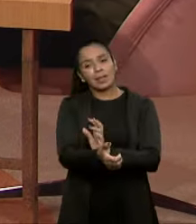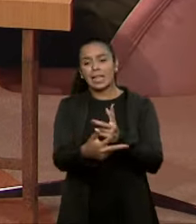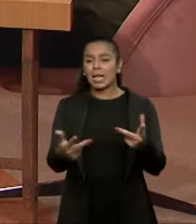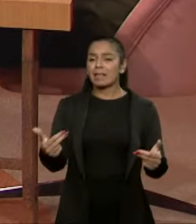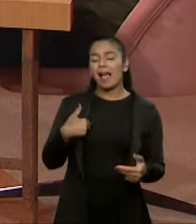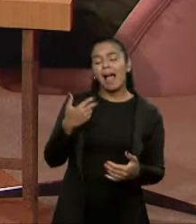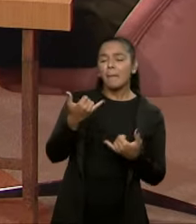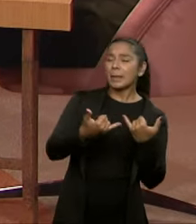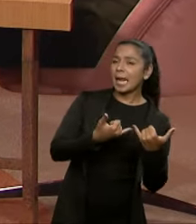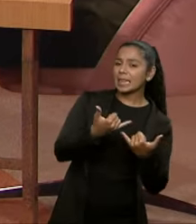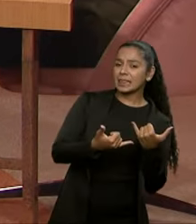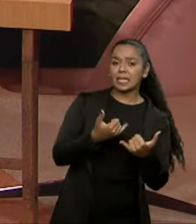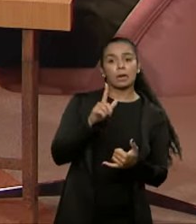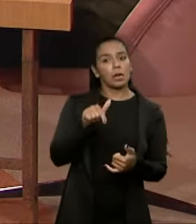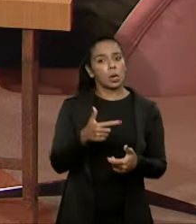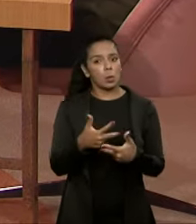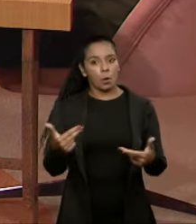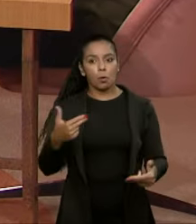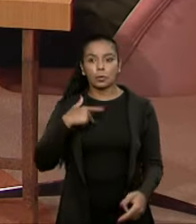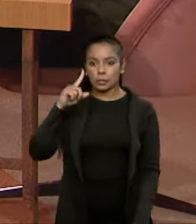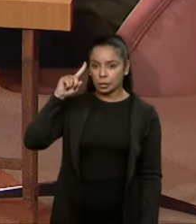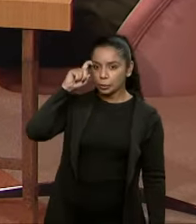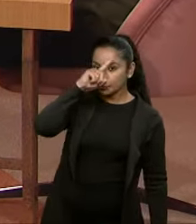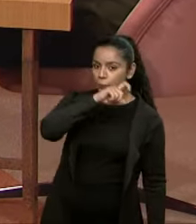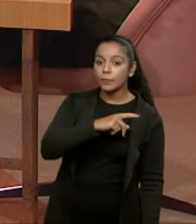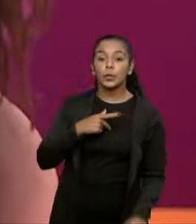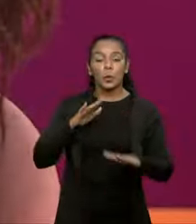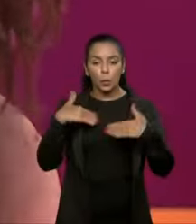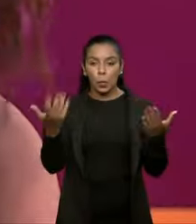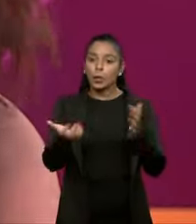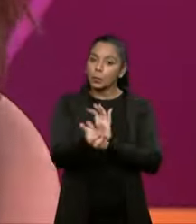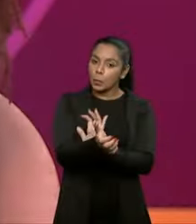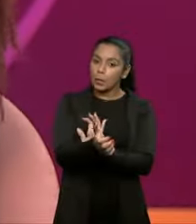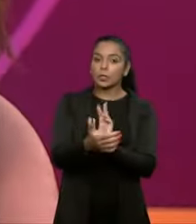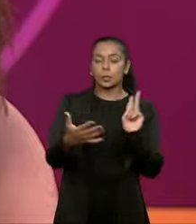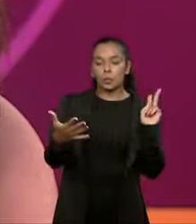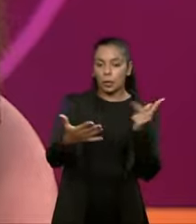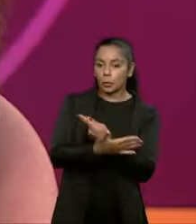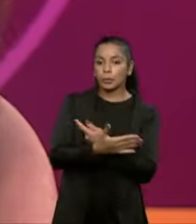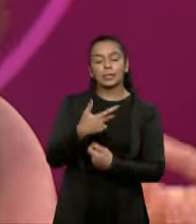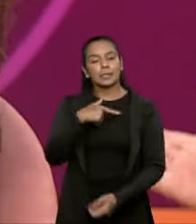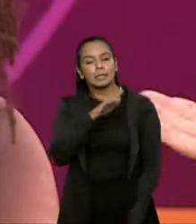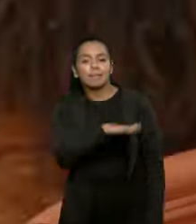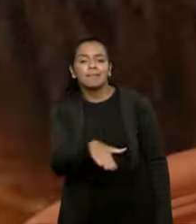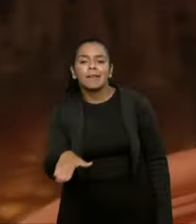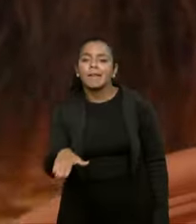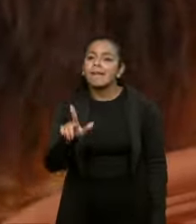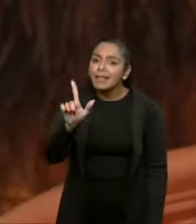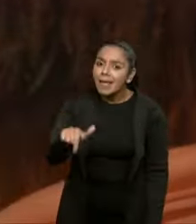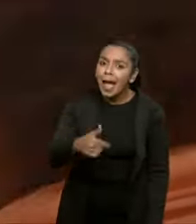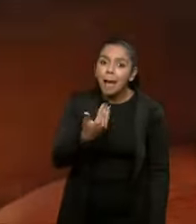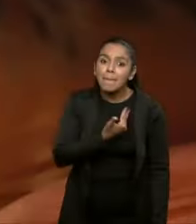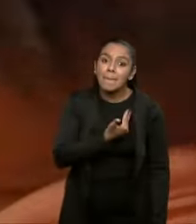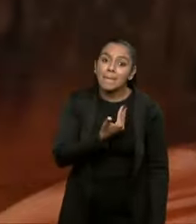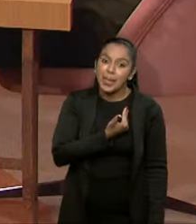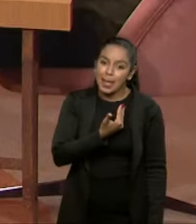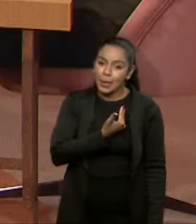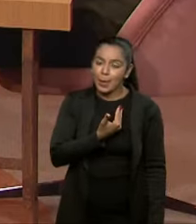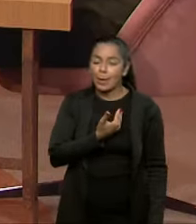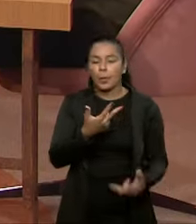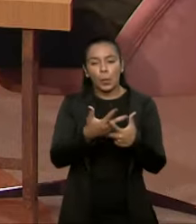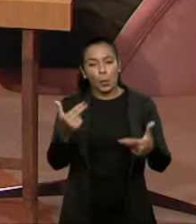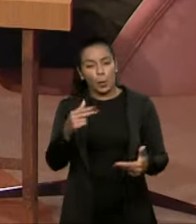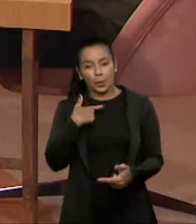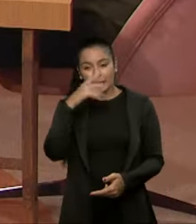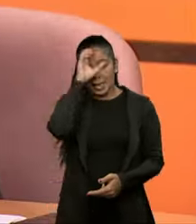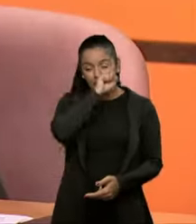é brincadeira. E é uma coisa que é muito difícil, quando o racismo se dá entre crianças que são amigas. Pois é. Mas é que a gente aprendeu enquanto criança